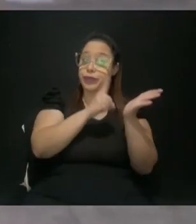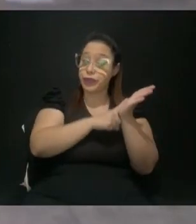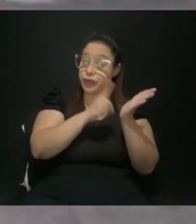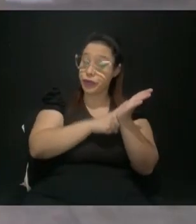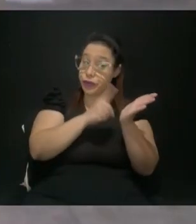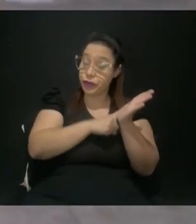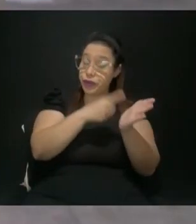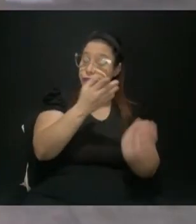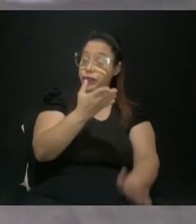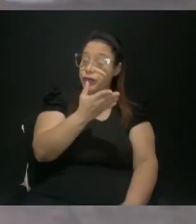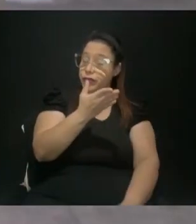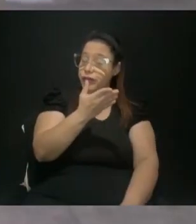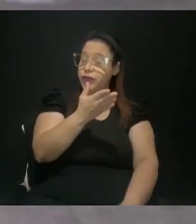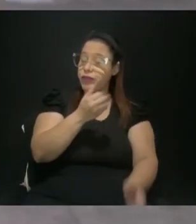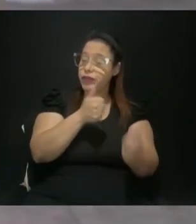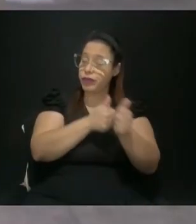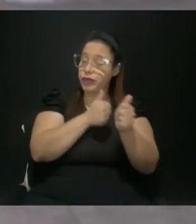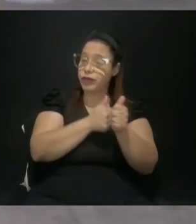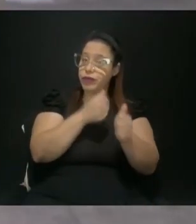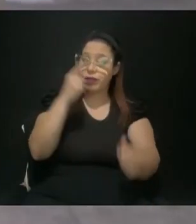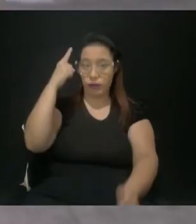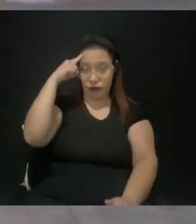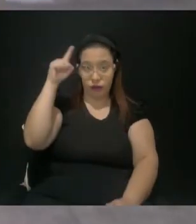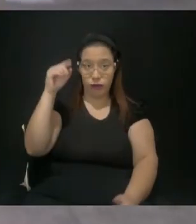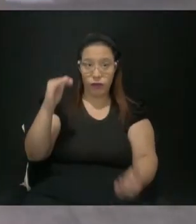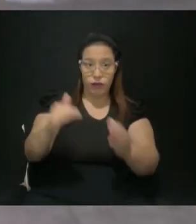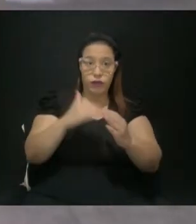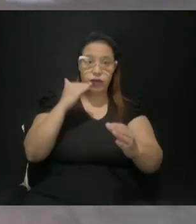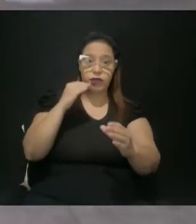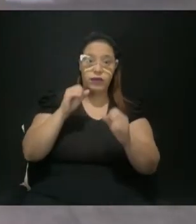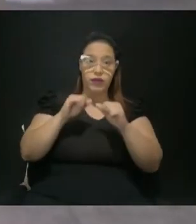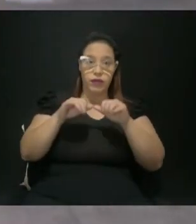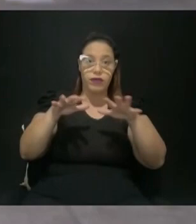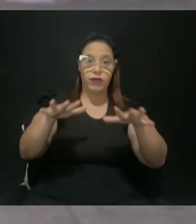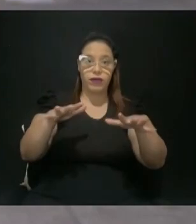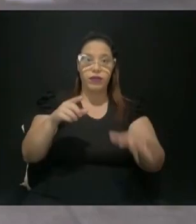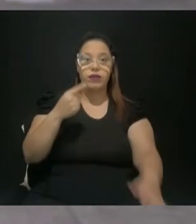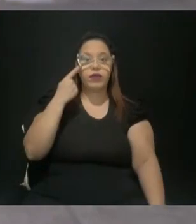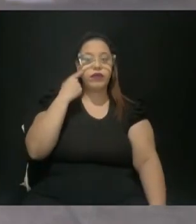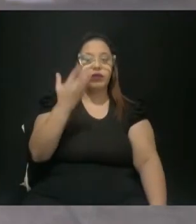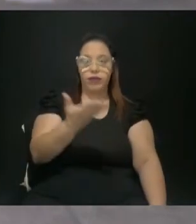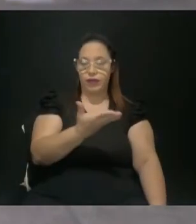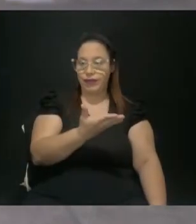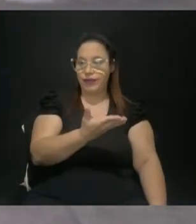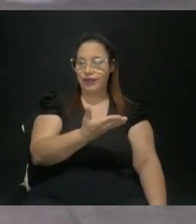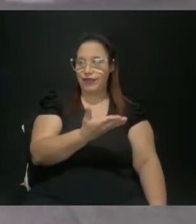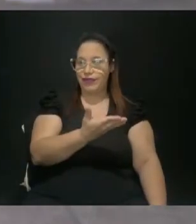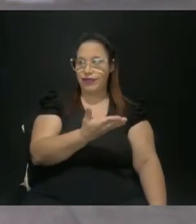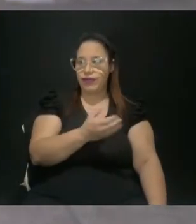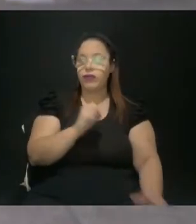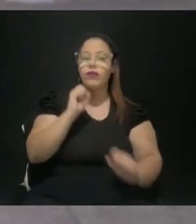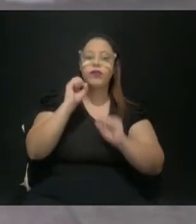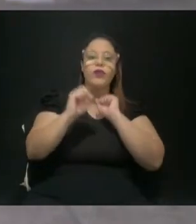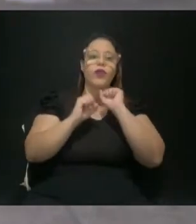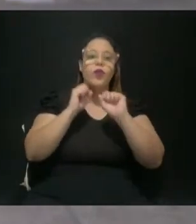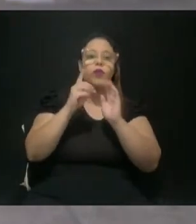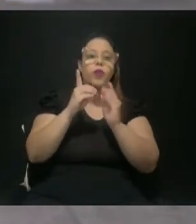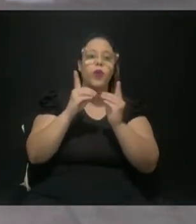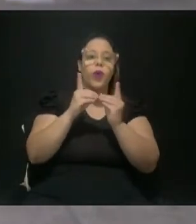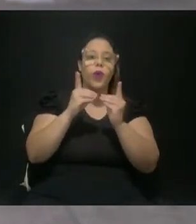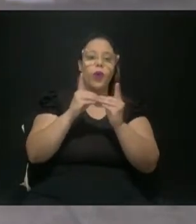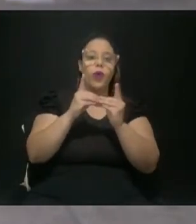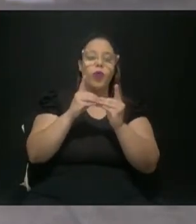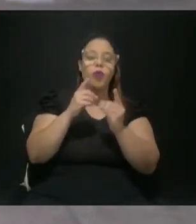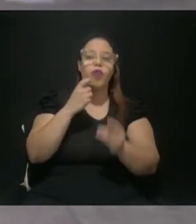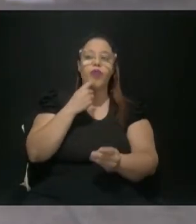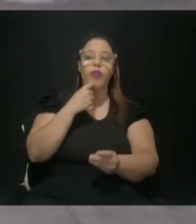próximo a essa data o Procon ele acaba divulgando, já avisando esses consumidores. E como que esse plantão do Procon Campinas aqui no SIC